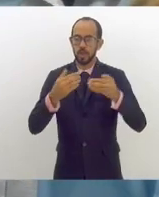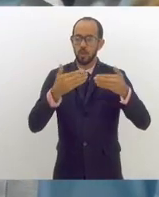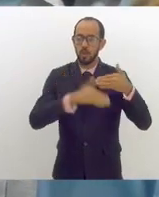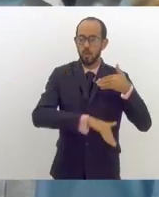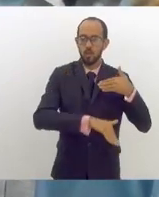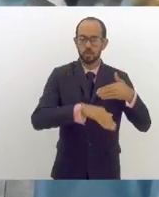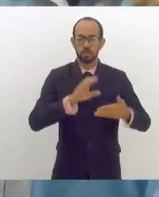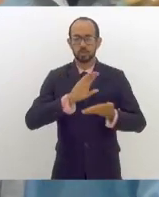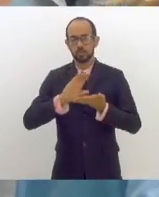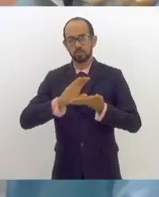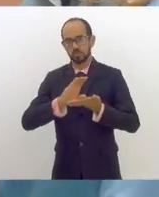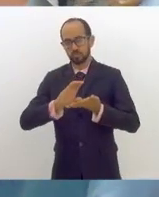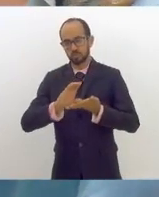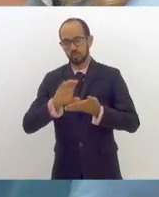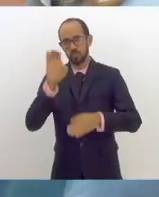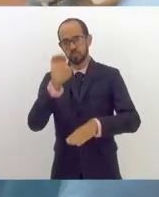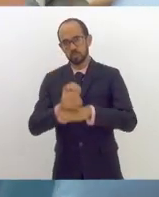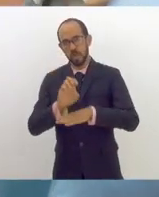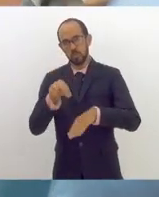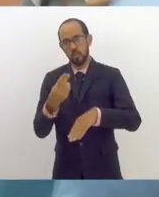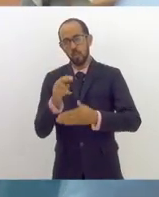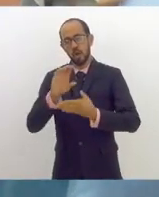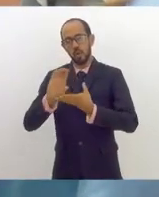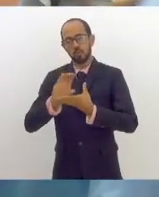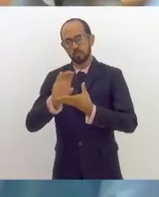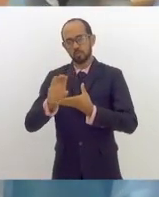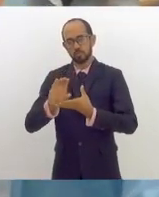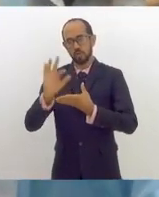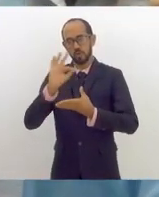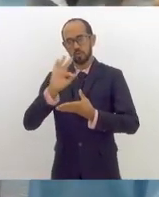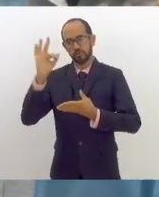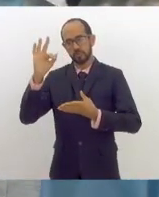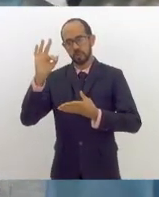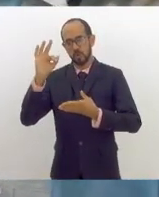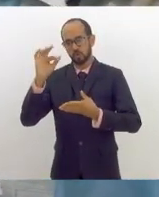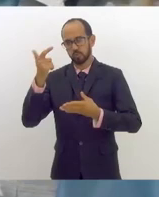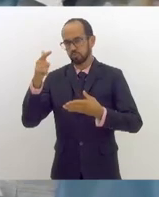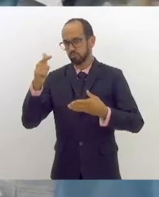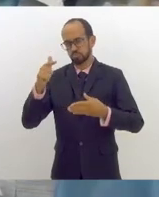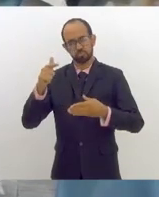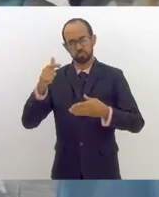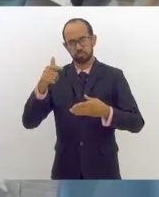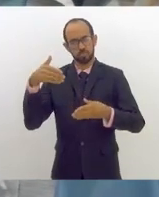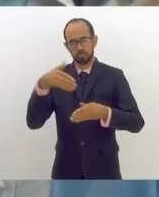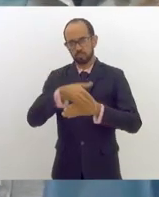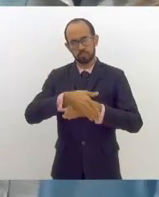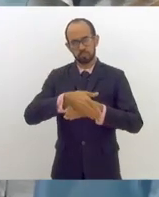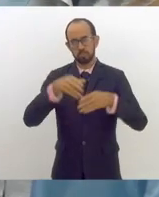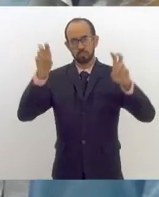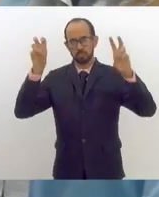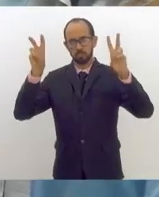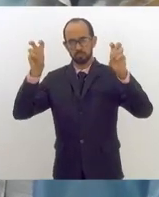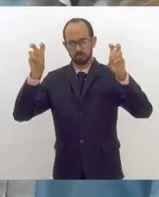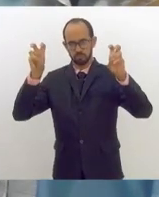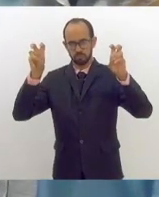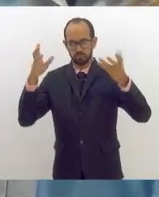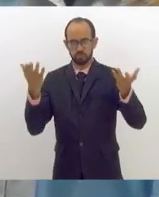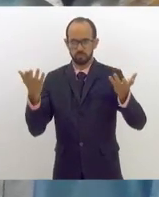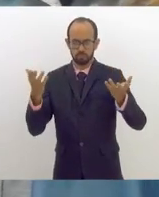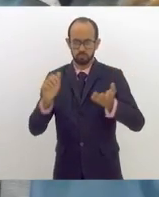é a construção da República Não entra assim mérito e o decreto feriu sua presença porque